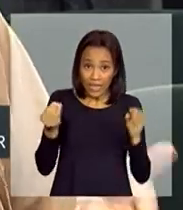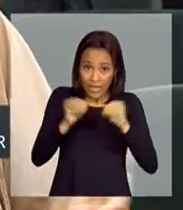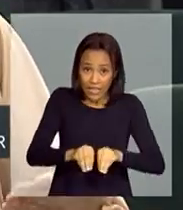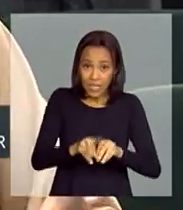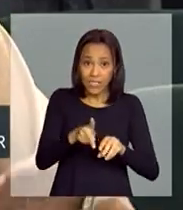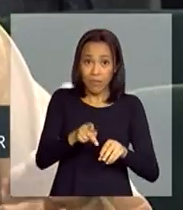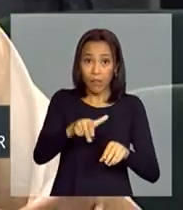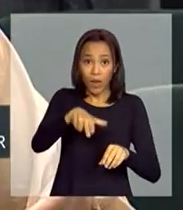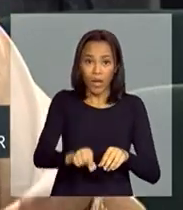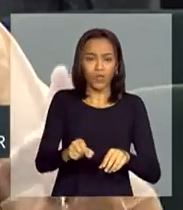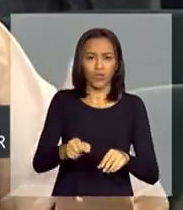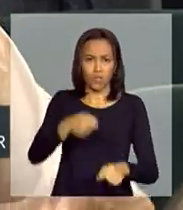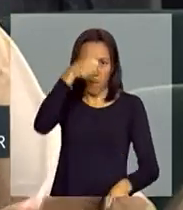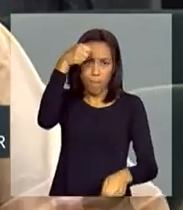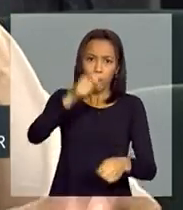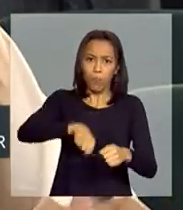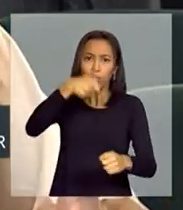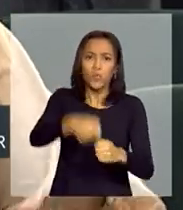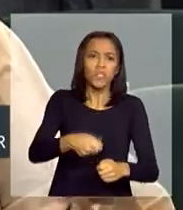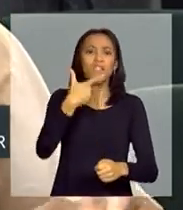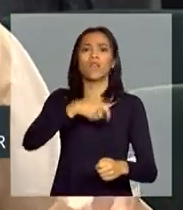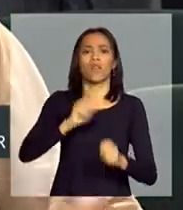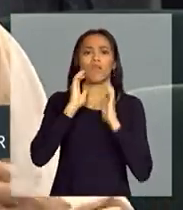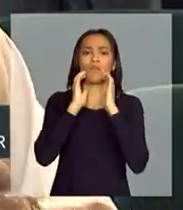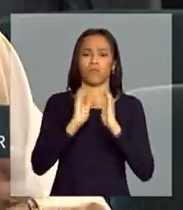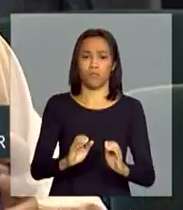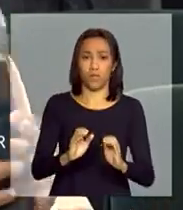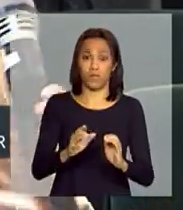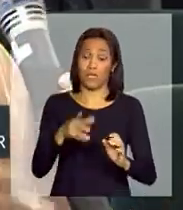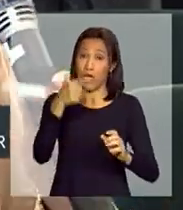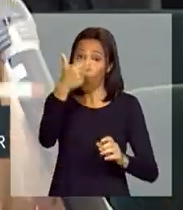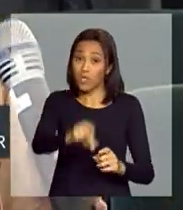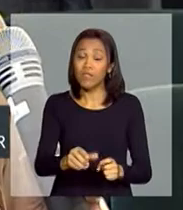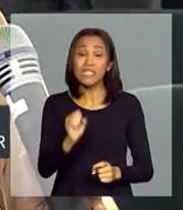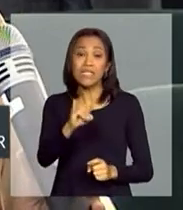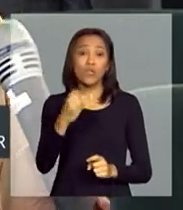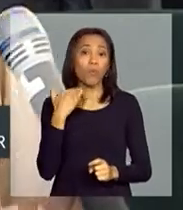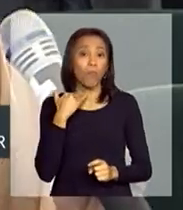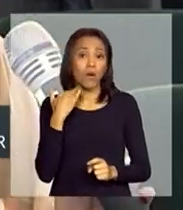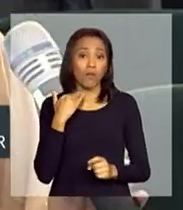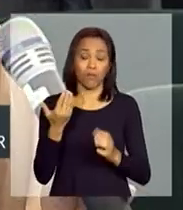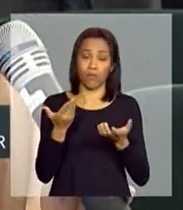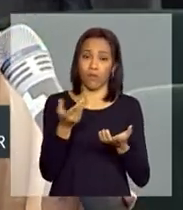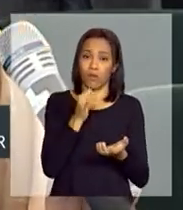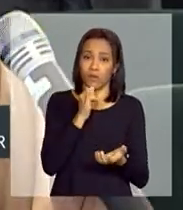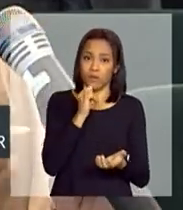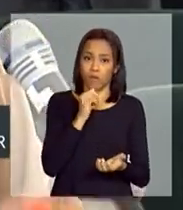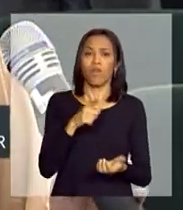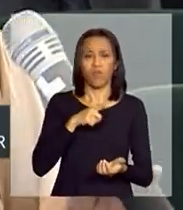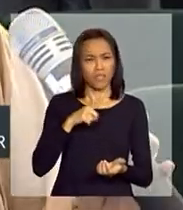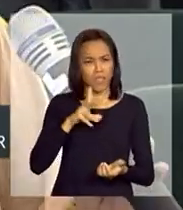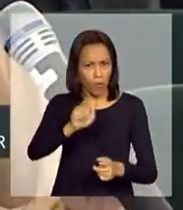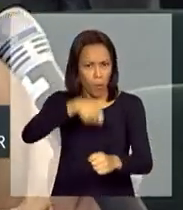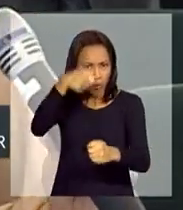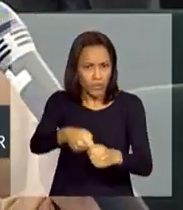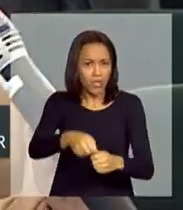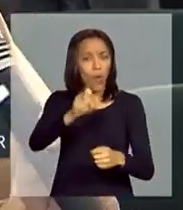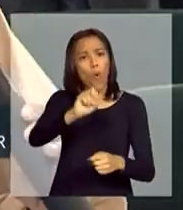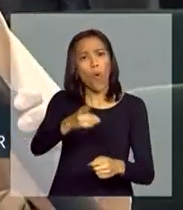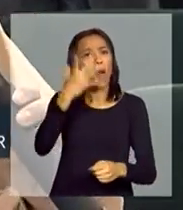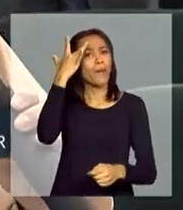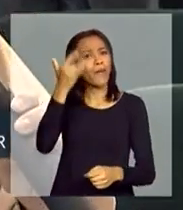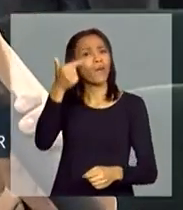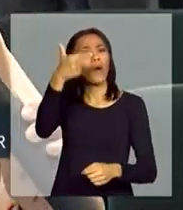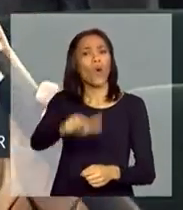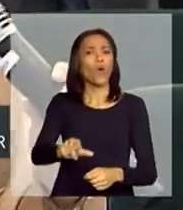o que o BC vai fazer se mais uma vez os bancos não fizerem o curso a gente vai a gente vai ter alguma punição ou amanhã vai